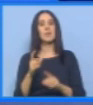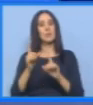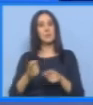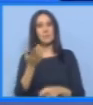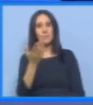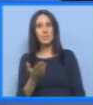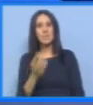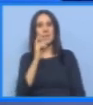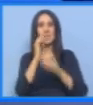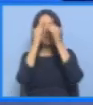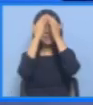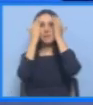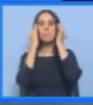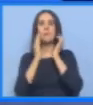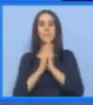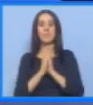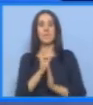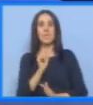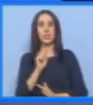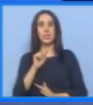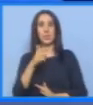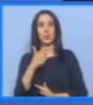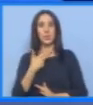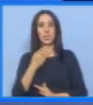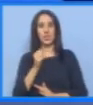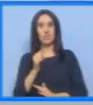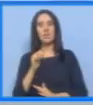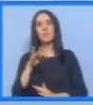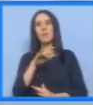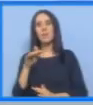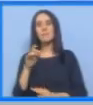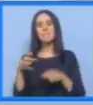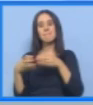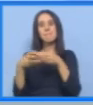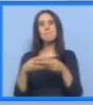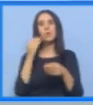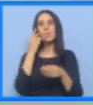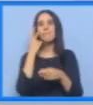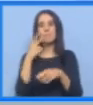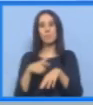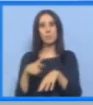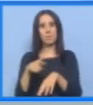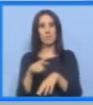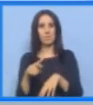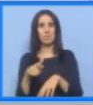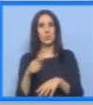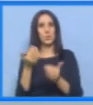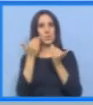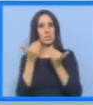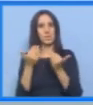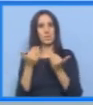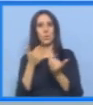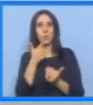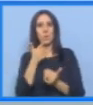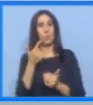por si, irmã Gertrudes Ferreira. Como é que a congregação está a viver este momento? A grande notícia